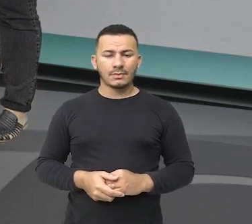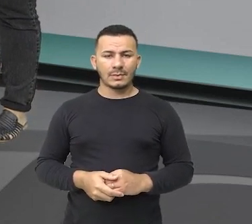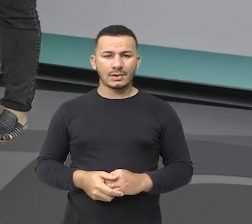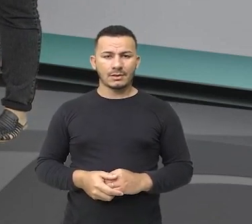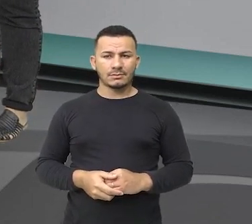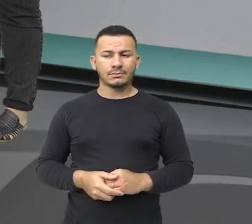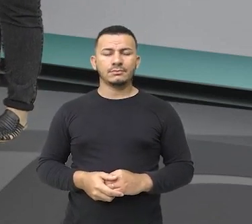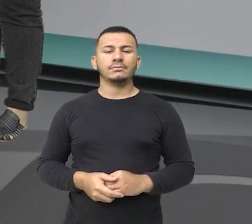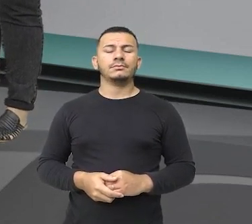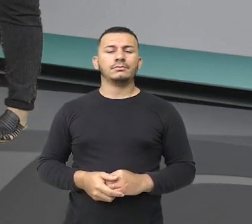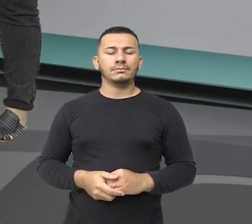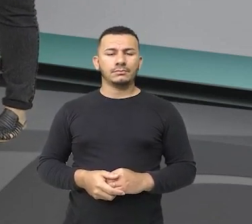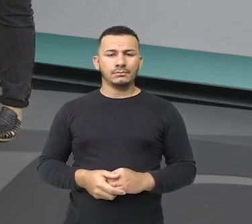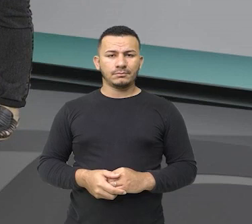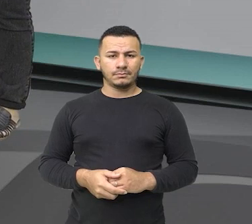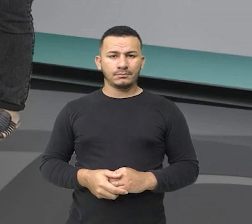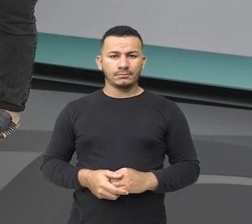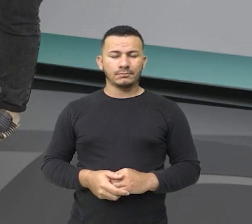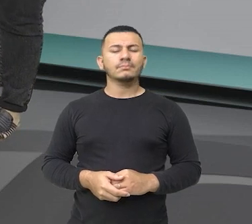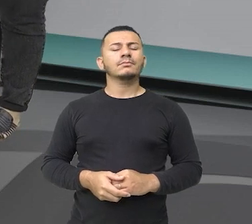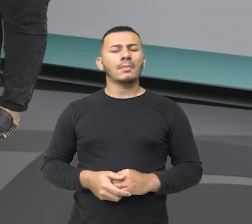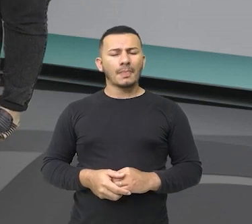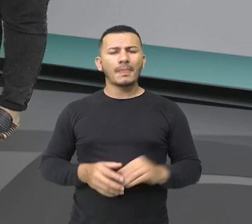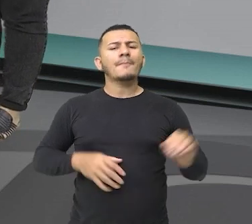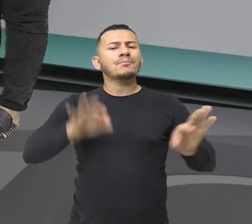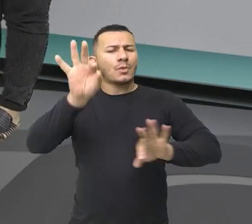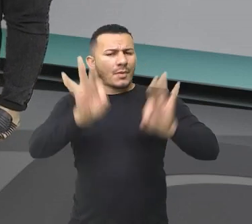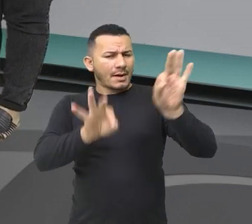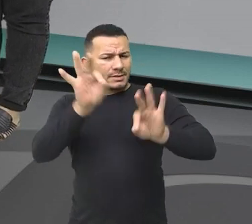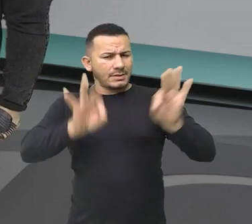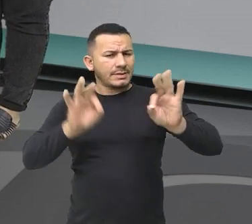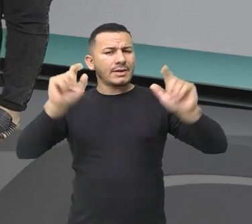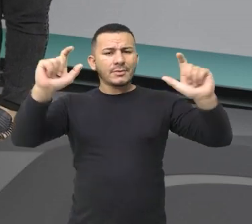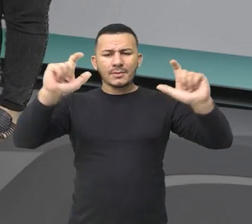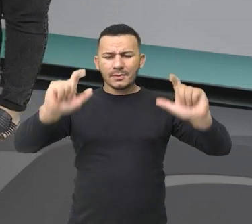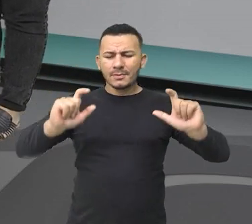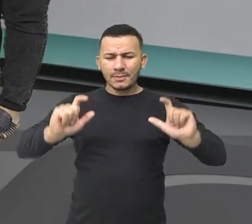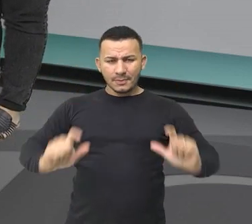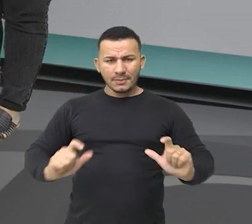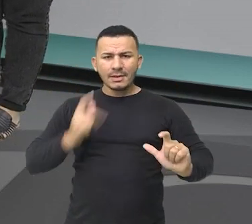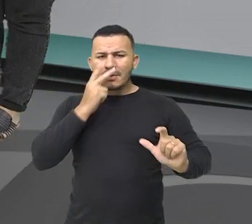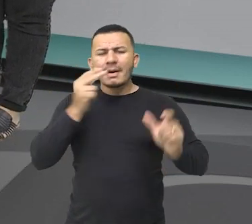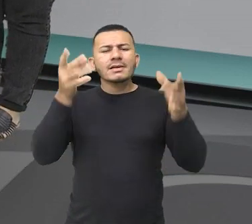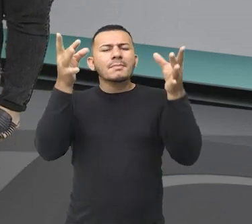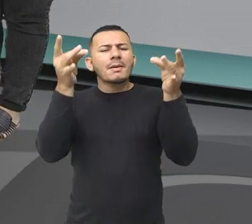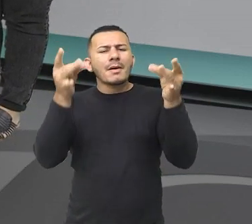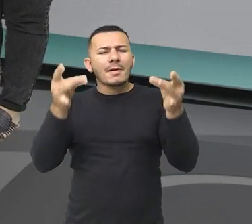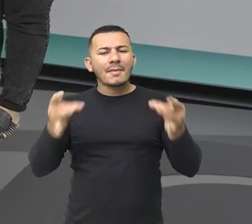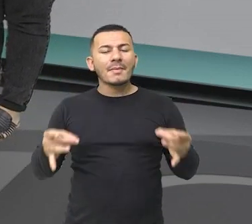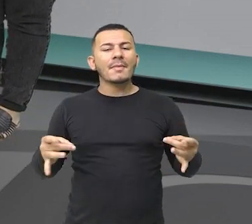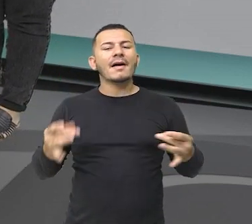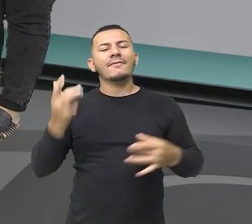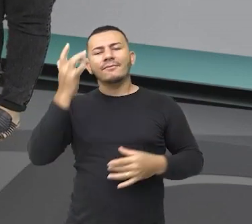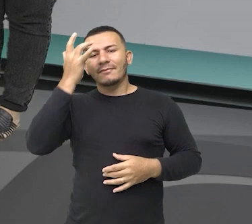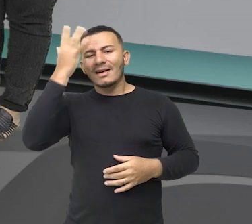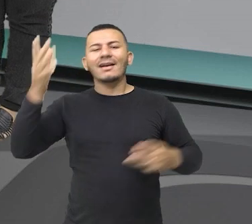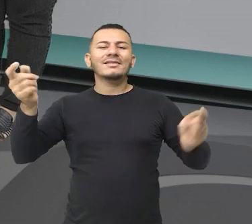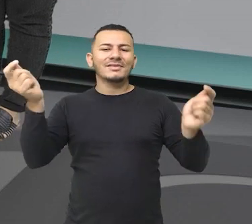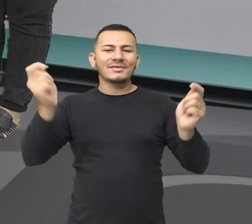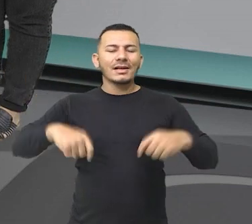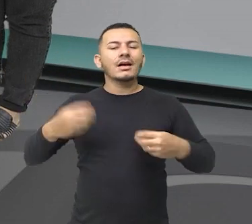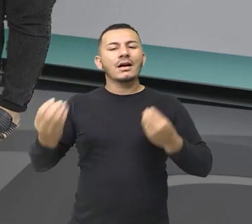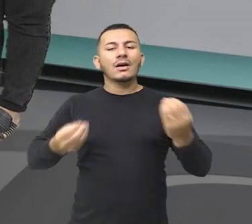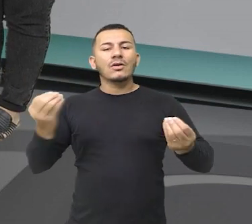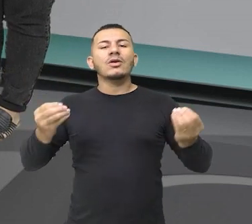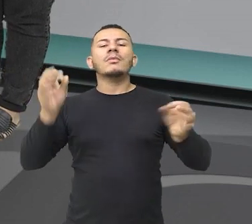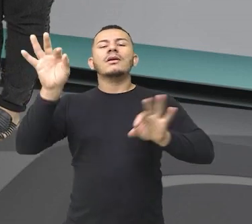dessa forma, destrinchando o nosso parágrafo, fica mais fácil de entender como é que a gente vai organizar um